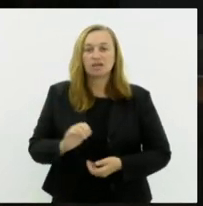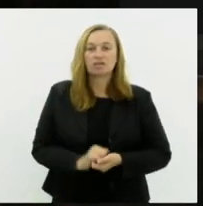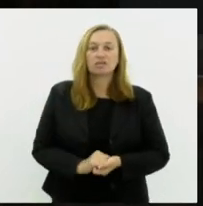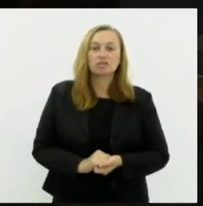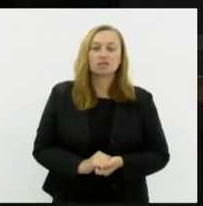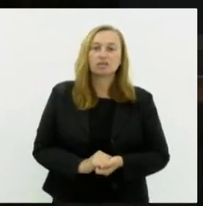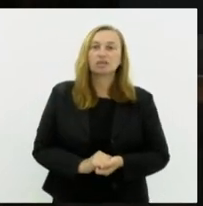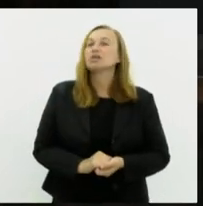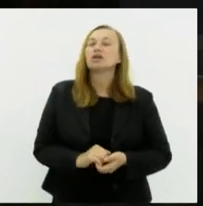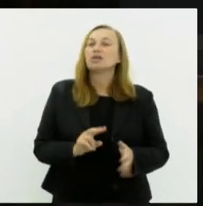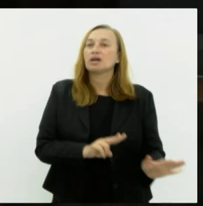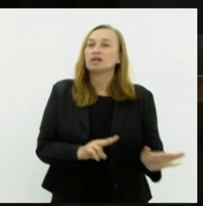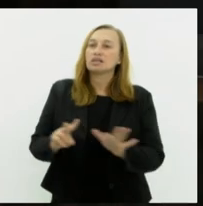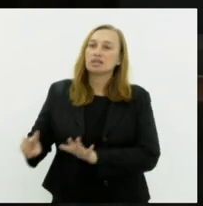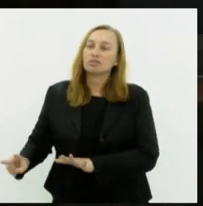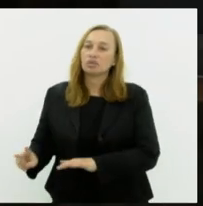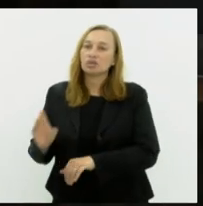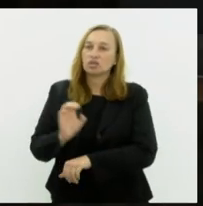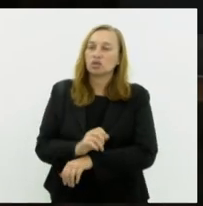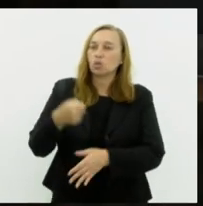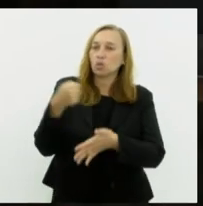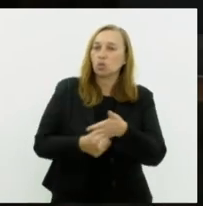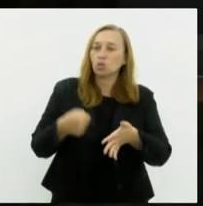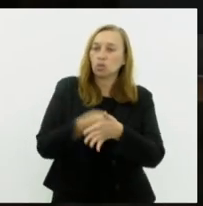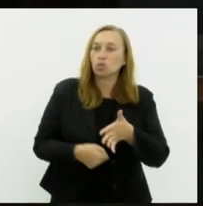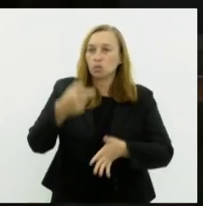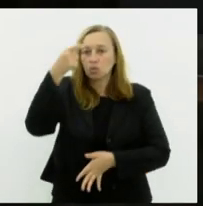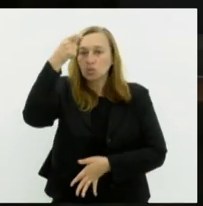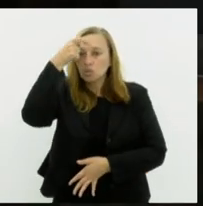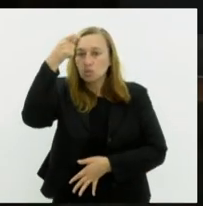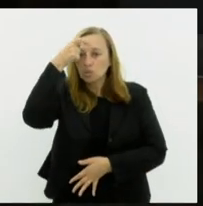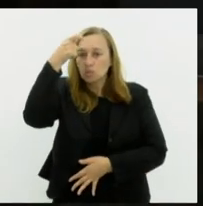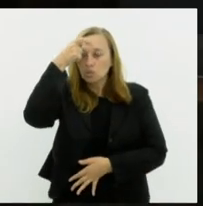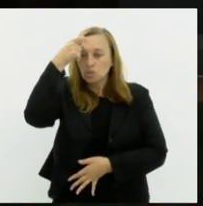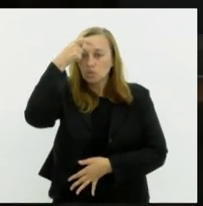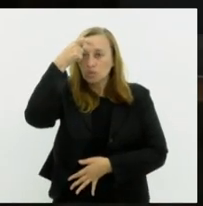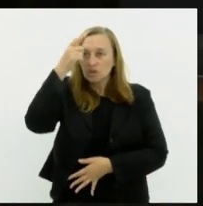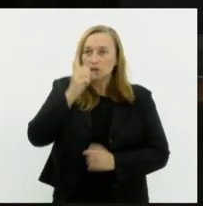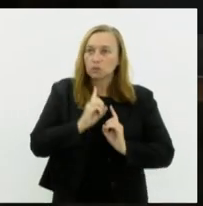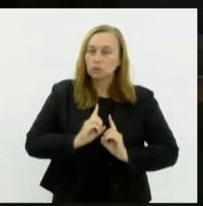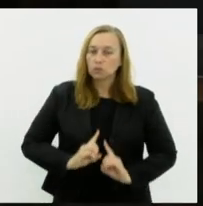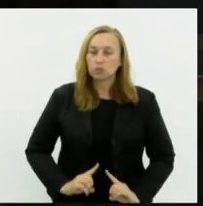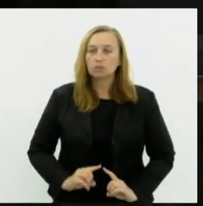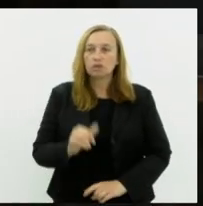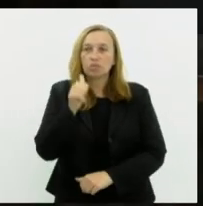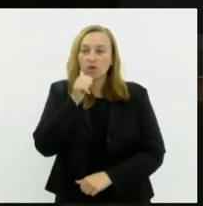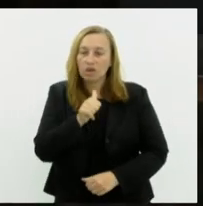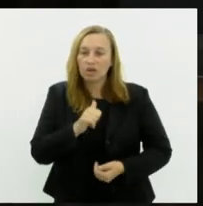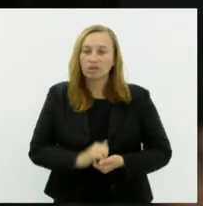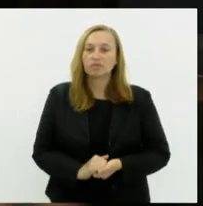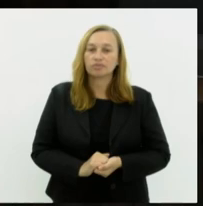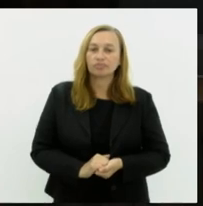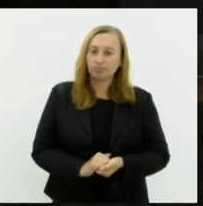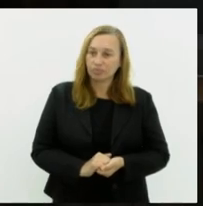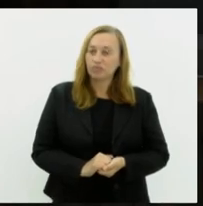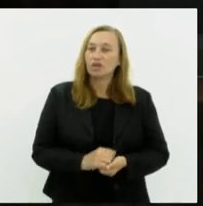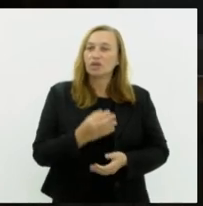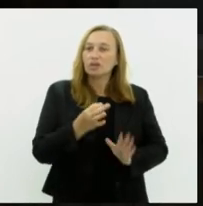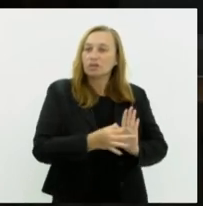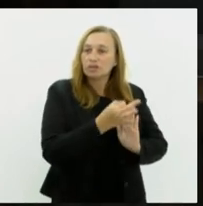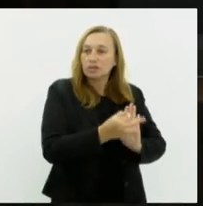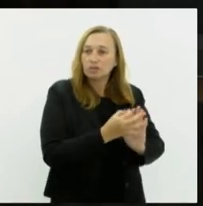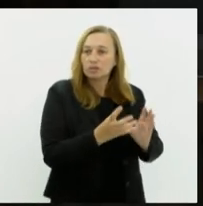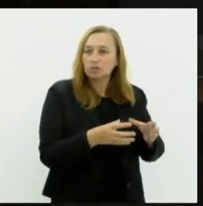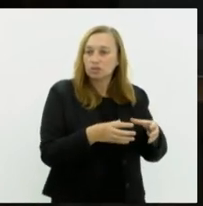a Semana Estadual de Luta e Conscientização sobre a Depressão Feminina. Pareceres das comissões